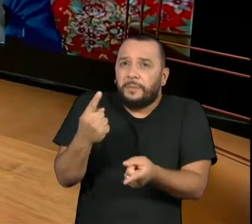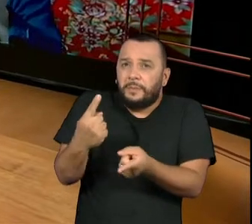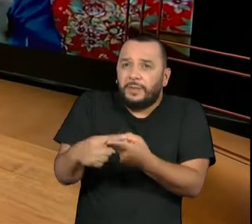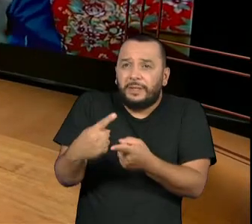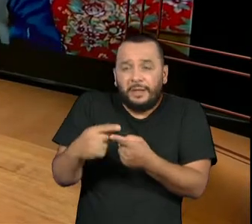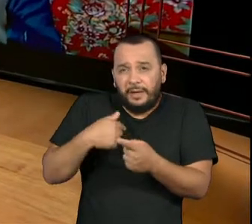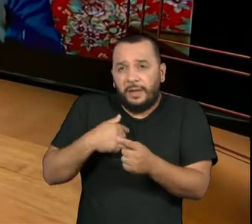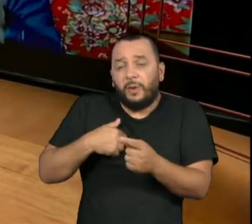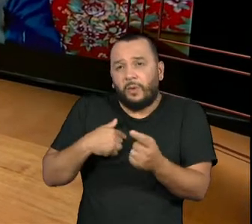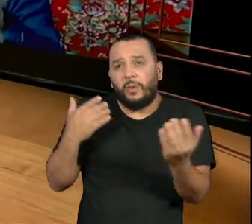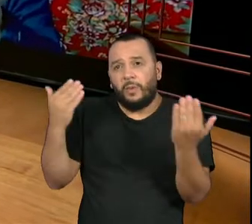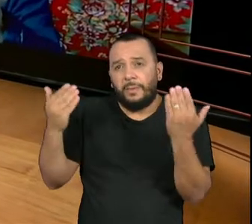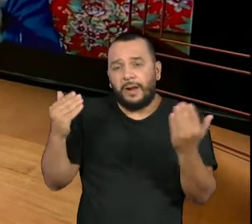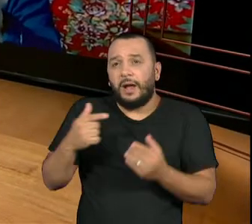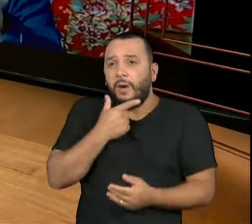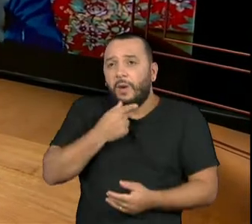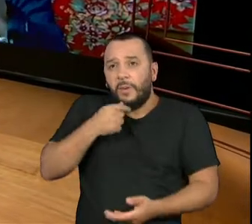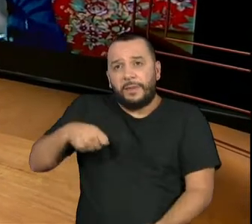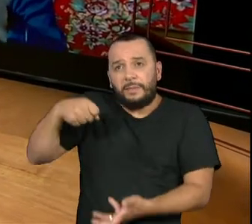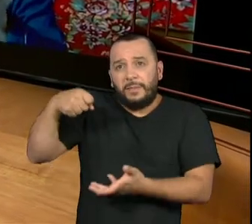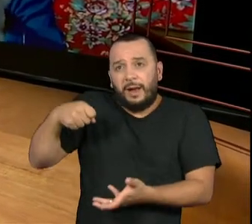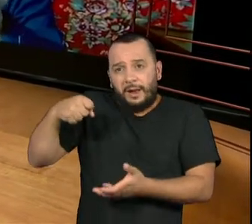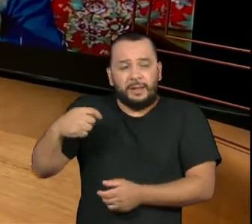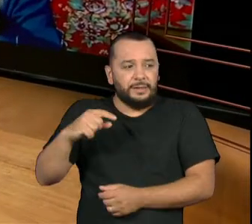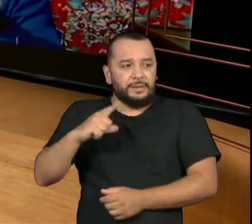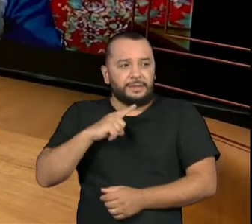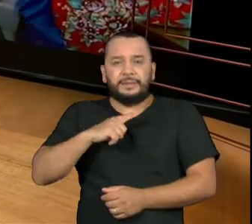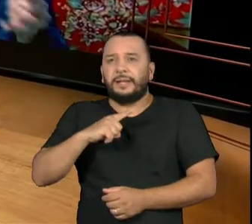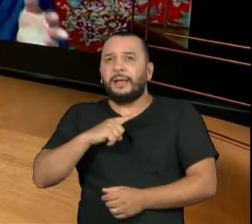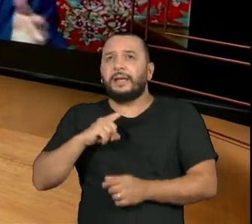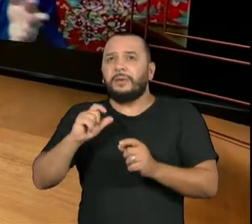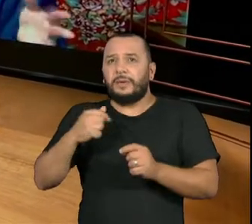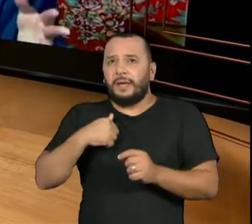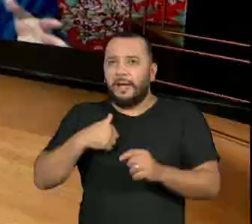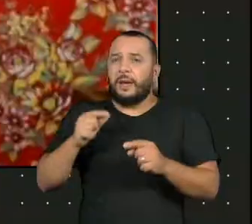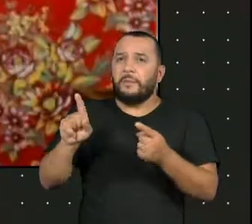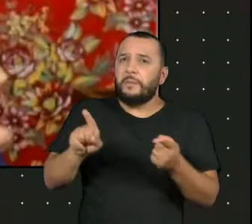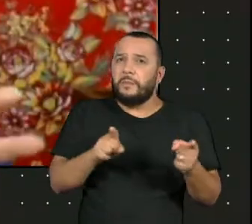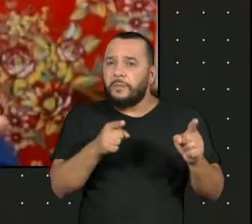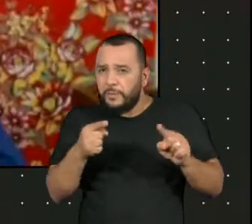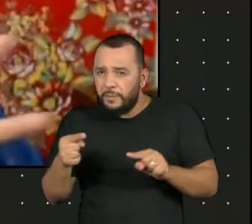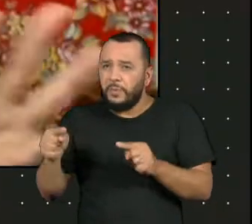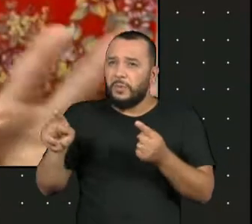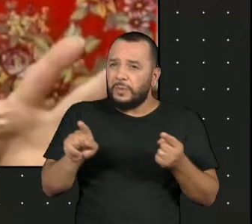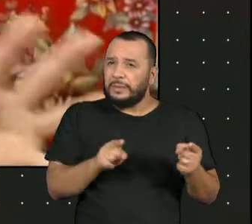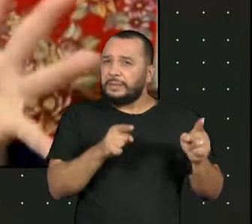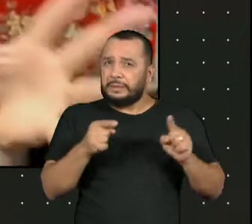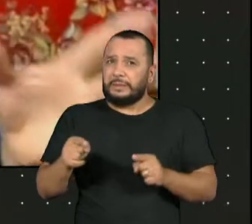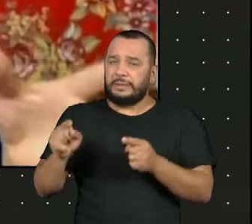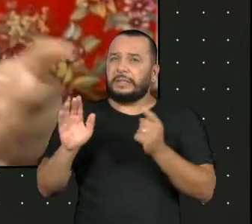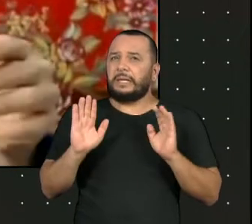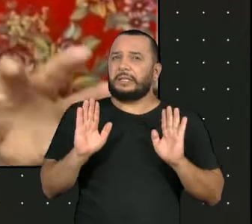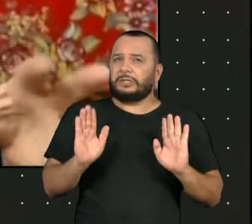mala. Um dia eu fiz uma canção com os Doidos de Irará. Ora, isso é até uma coisa